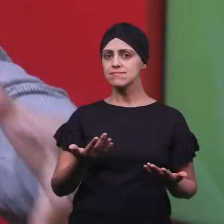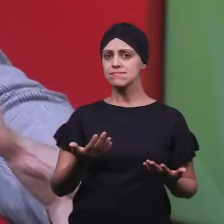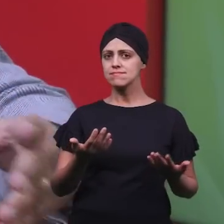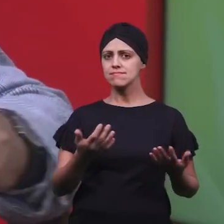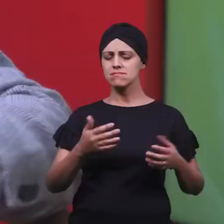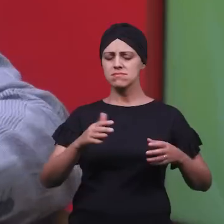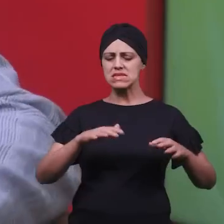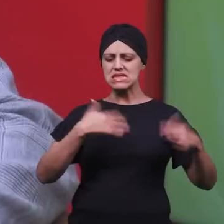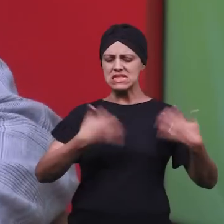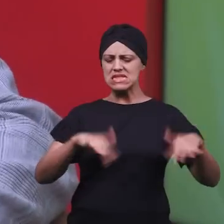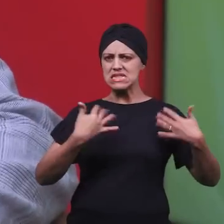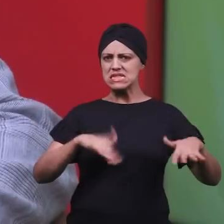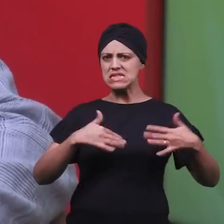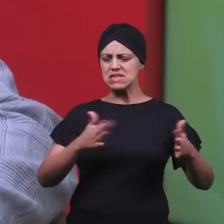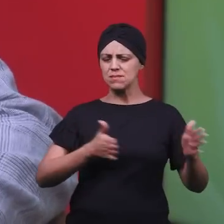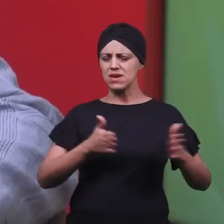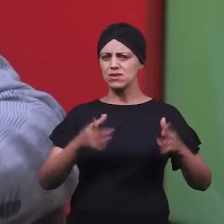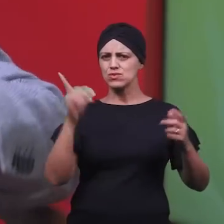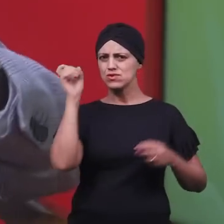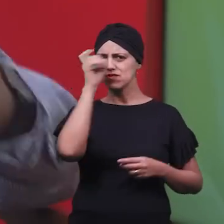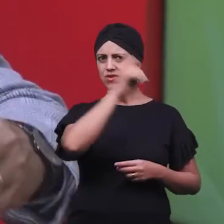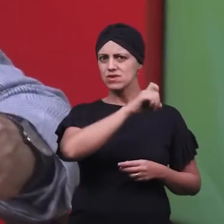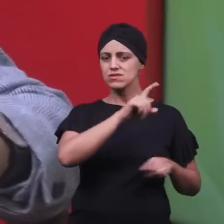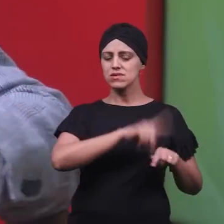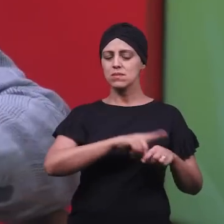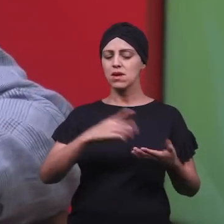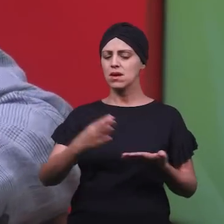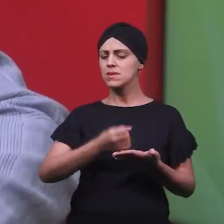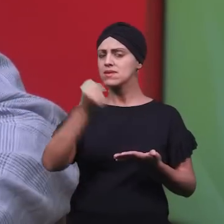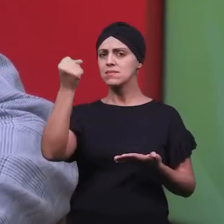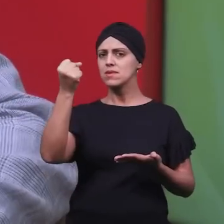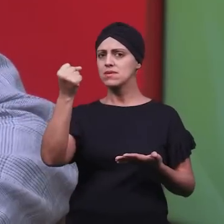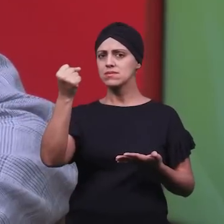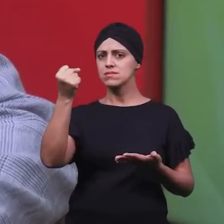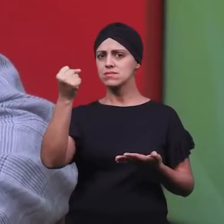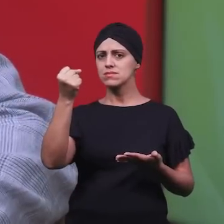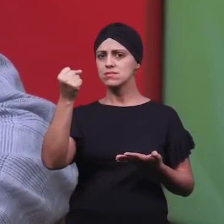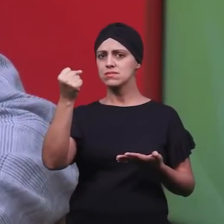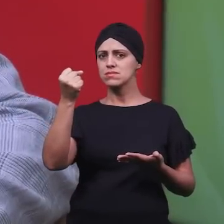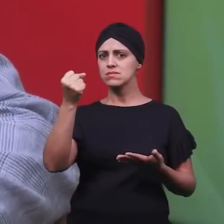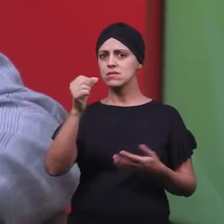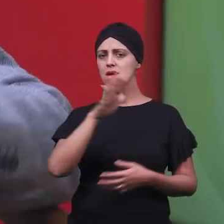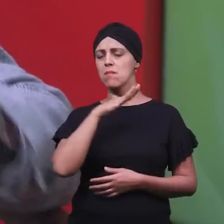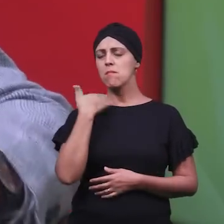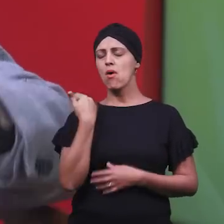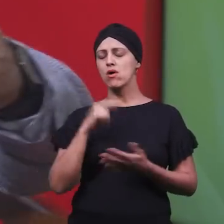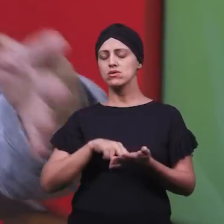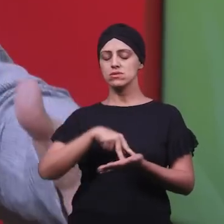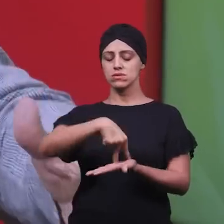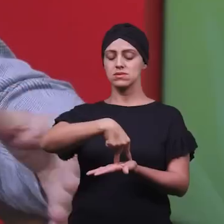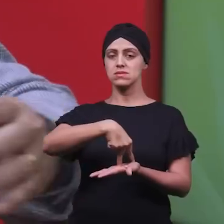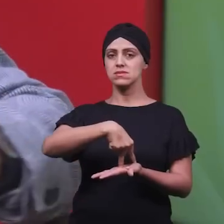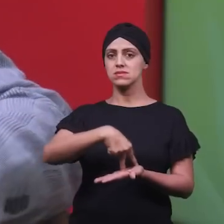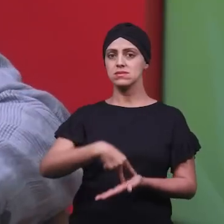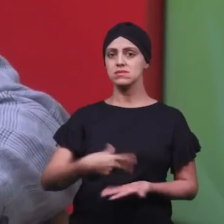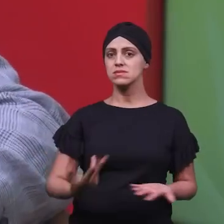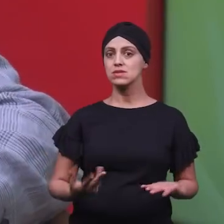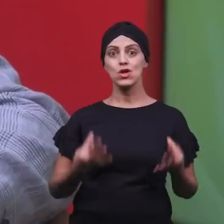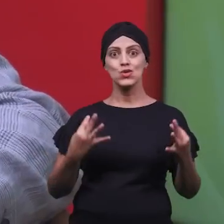a grande tribulação, o arrebatamento, Que coisa, hein? morte e